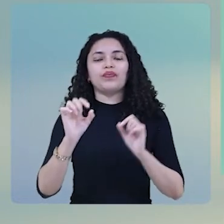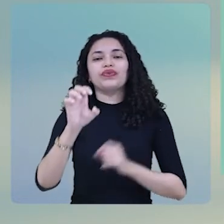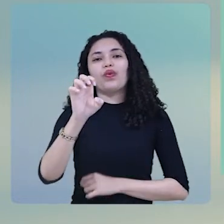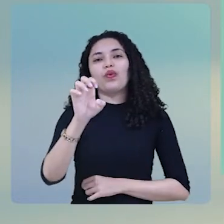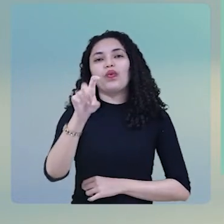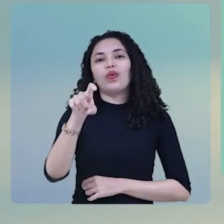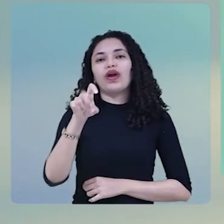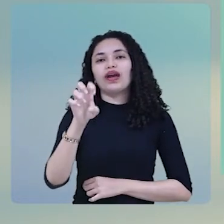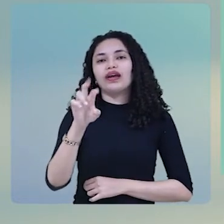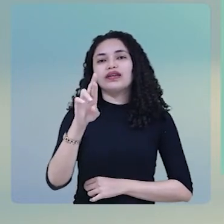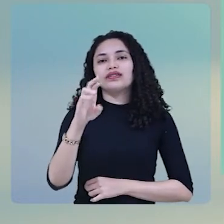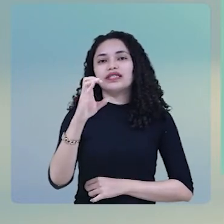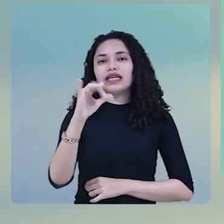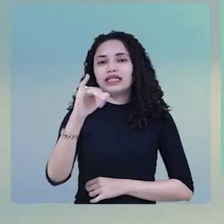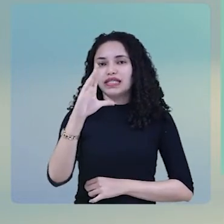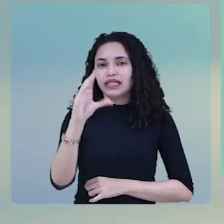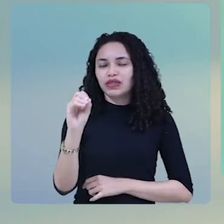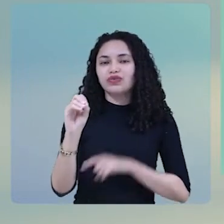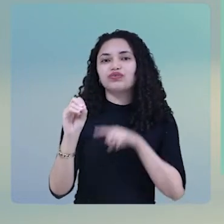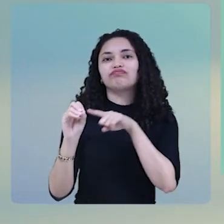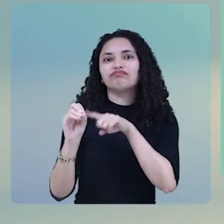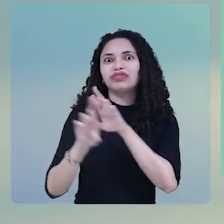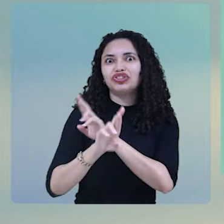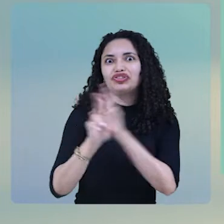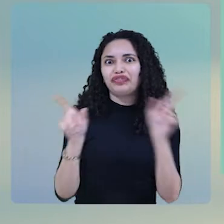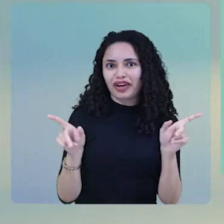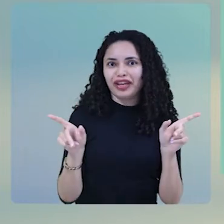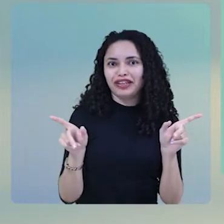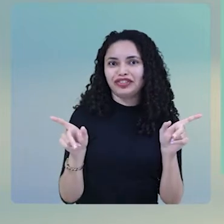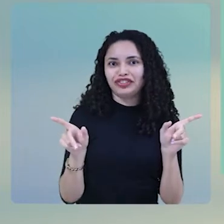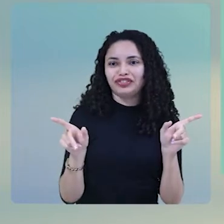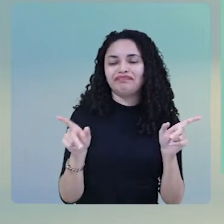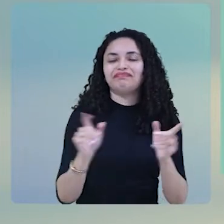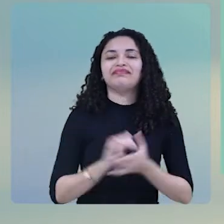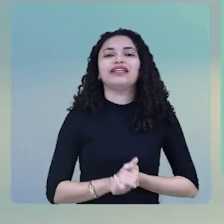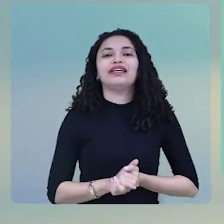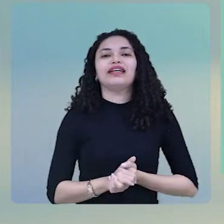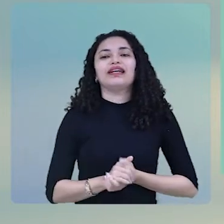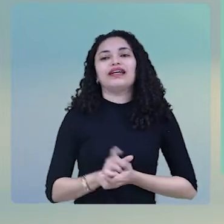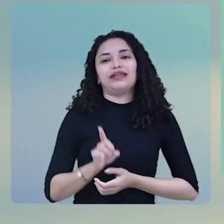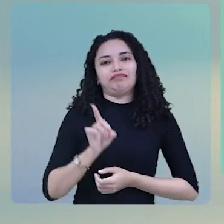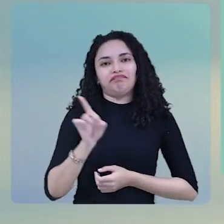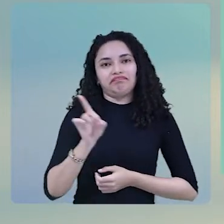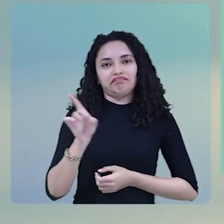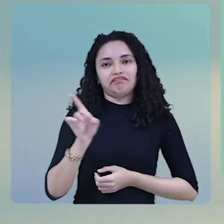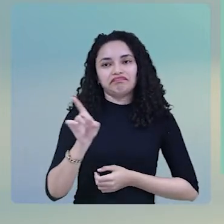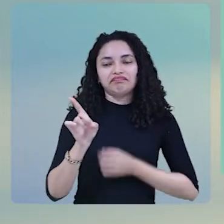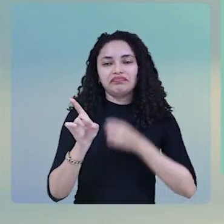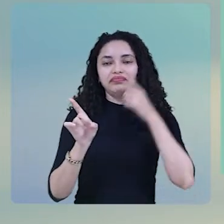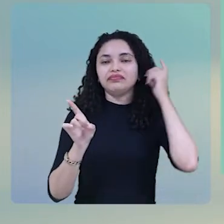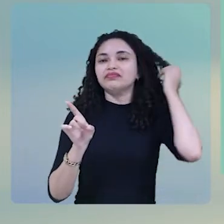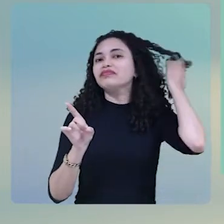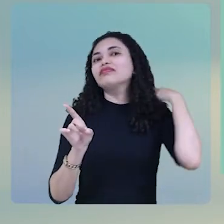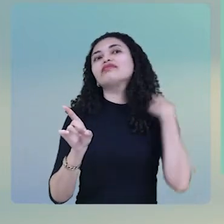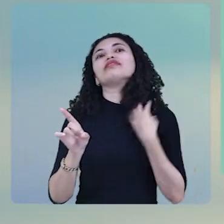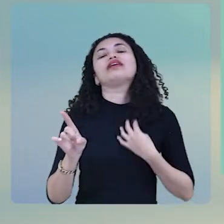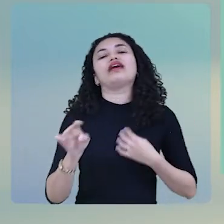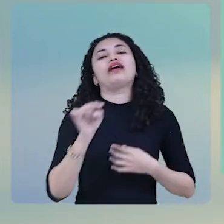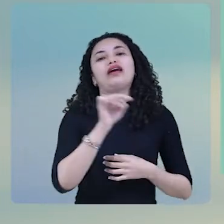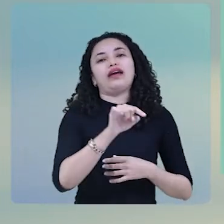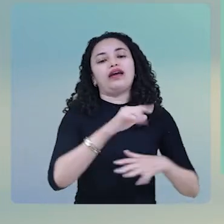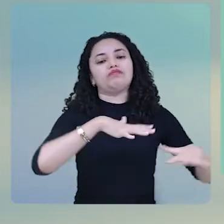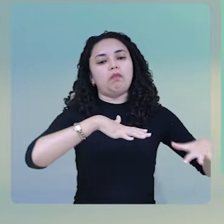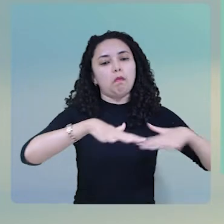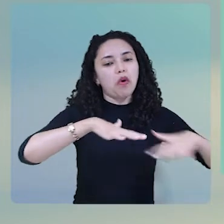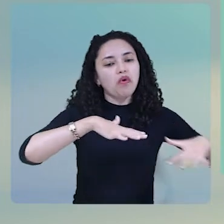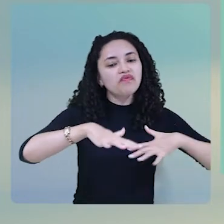físico. Por quê? Porque diferentemente da atividade física, o exercício é toda atividade física,